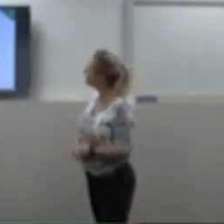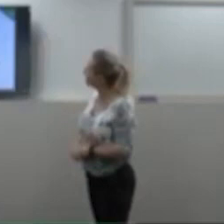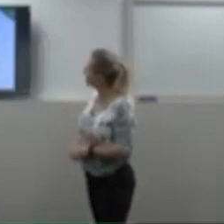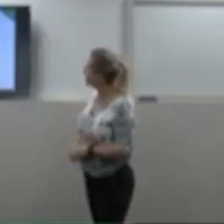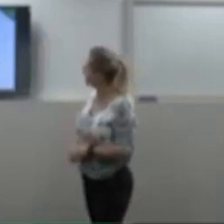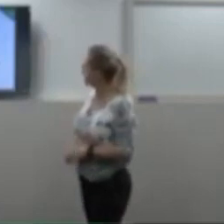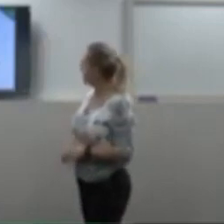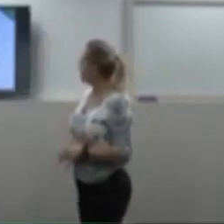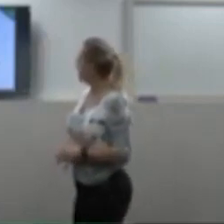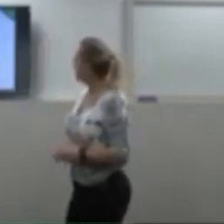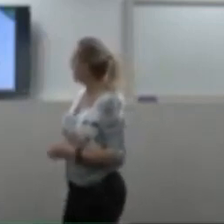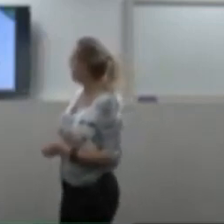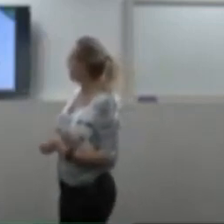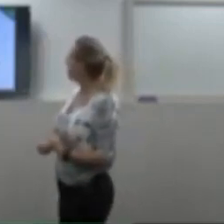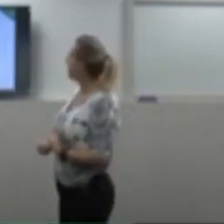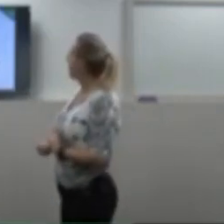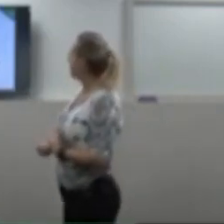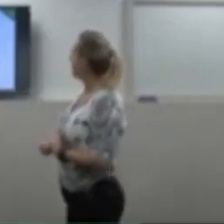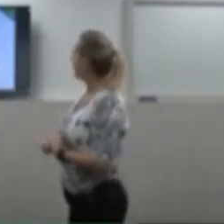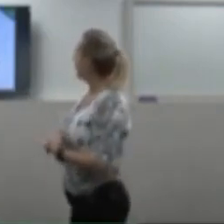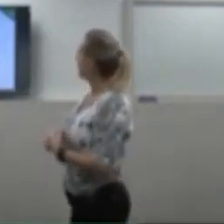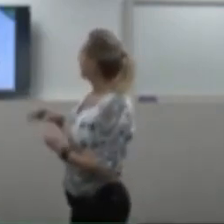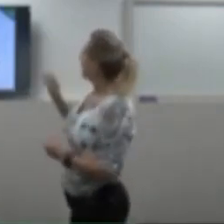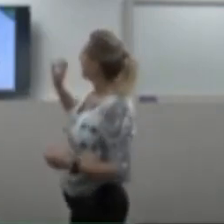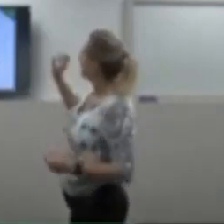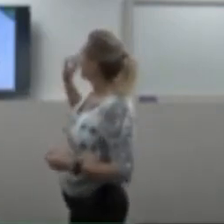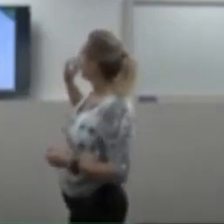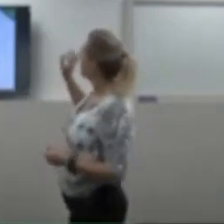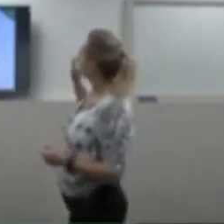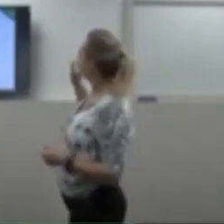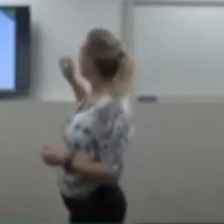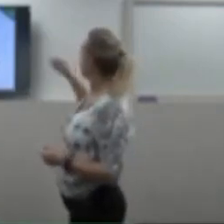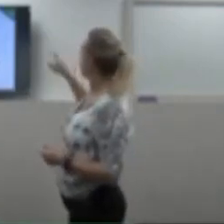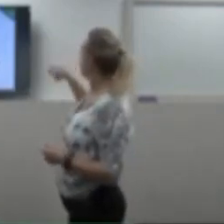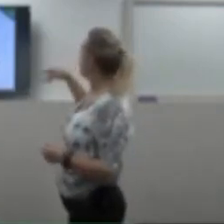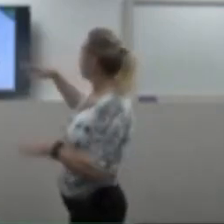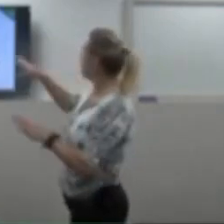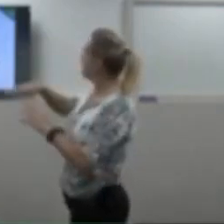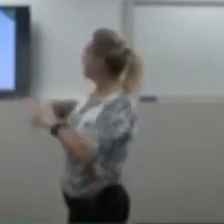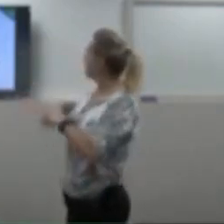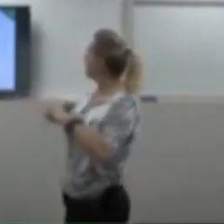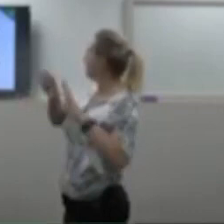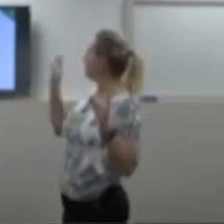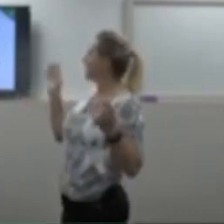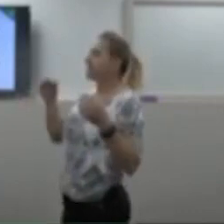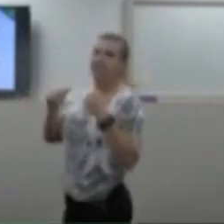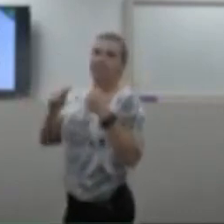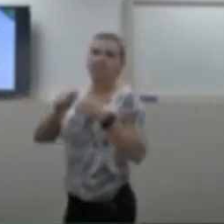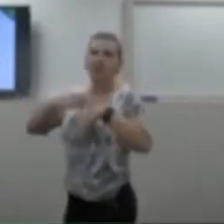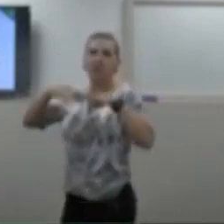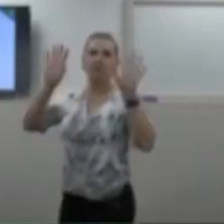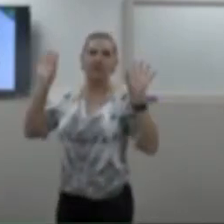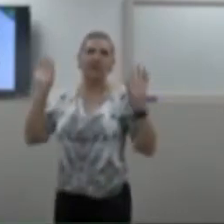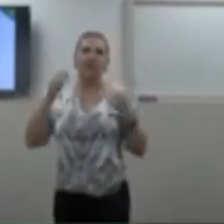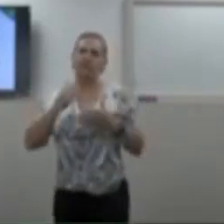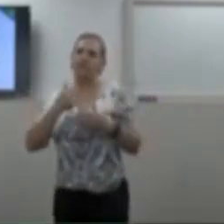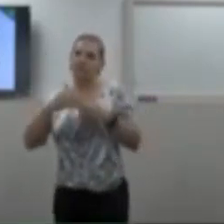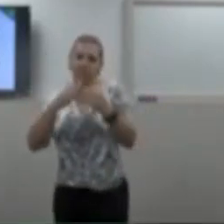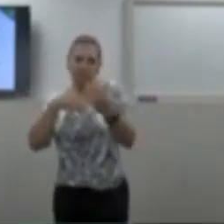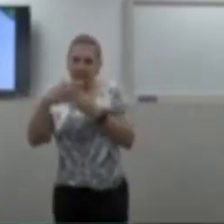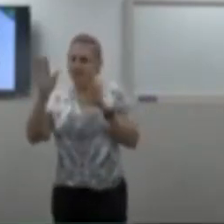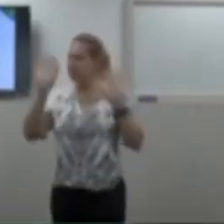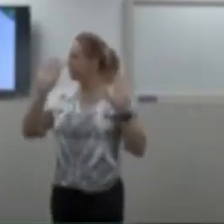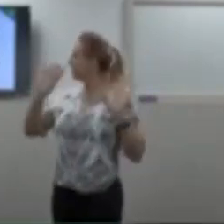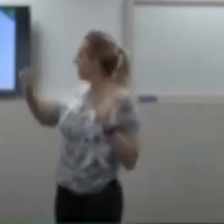fracionários e coletivos, ok? Olha lá. Cardinais 1, 7, 28, 190,